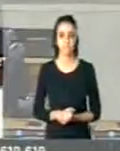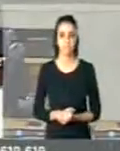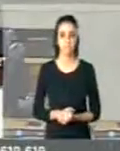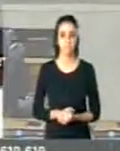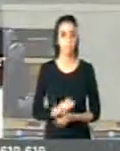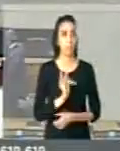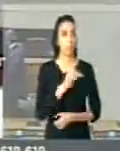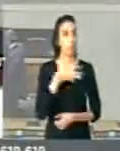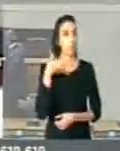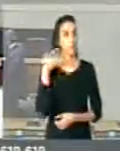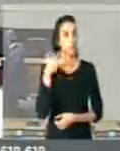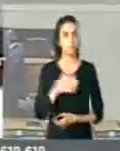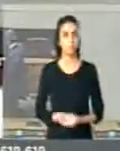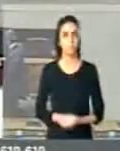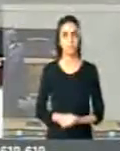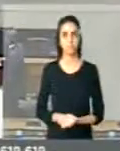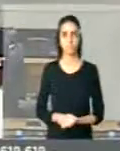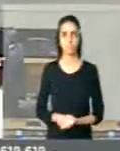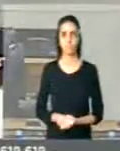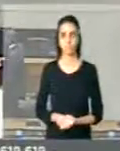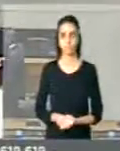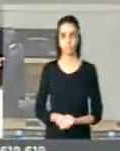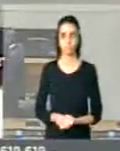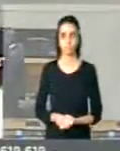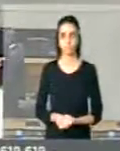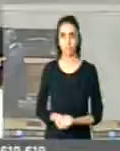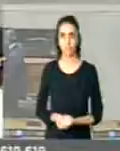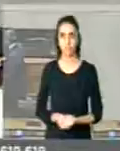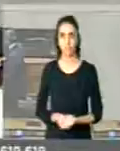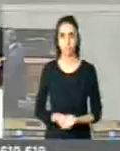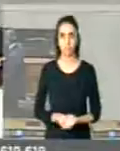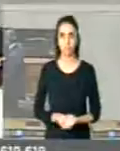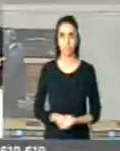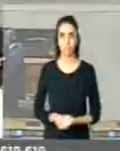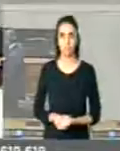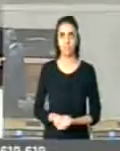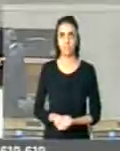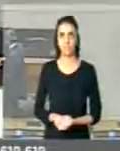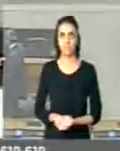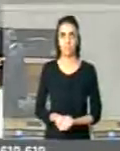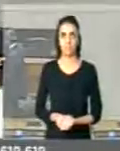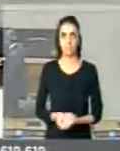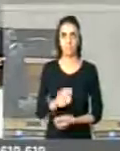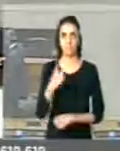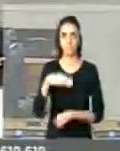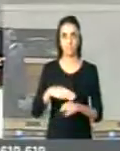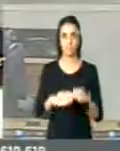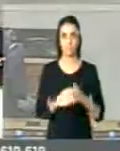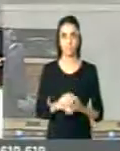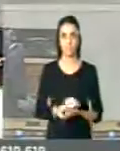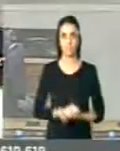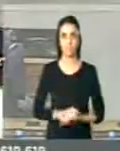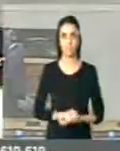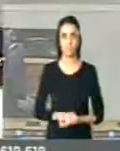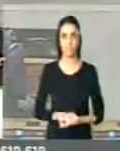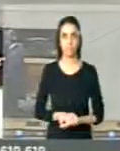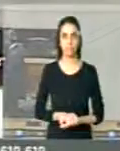Próximo orador, em permuta, com Eduardo Bolsonaro, Alberto Fraga. 2 minutos.